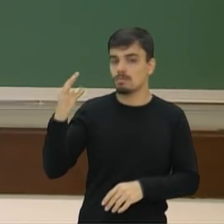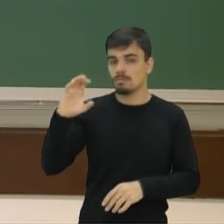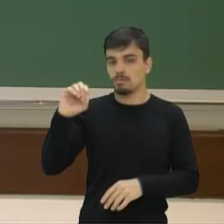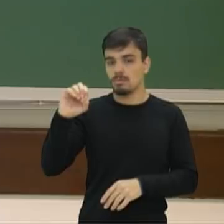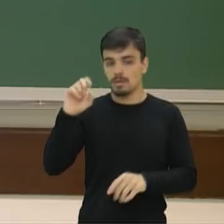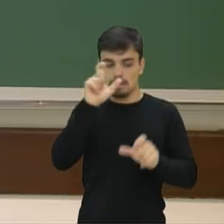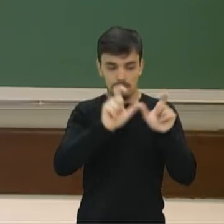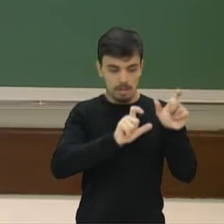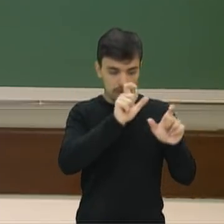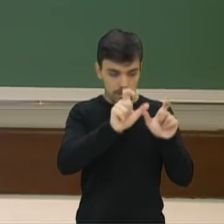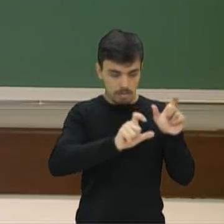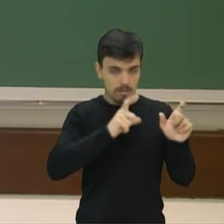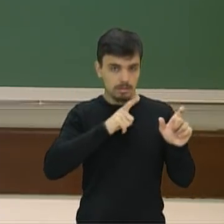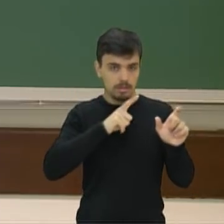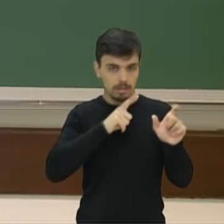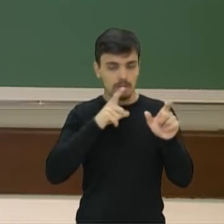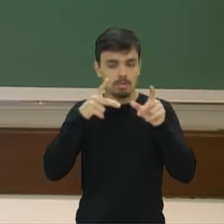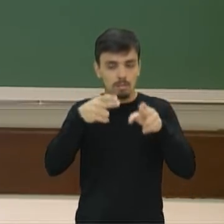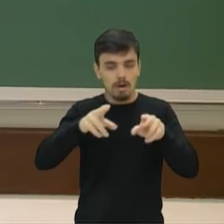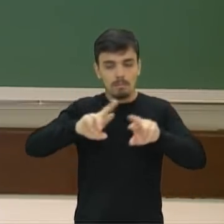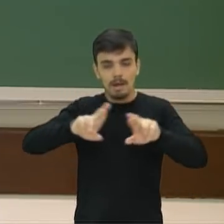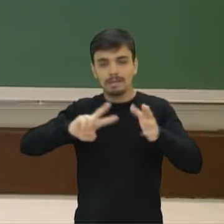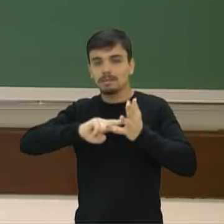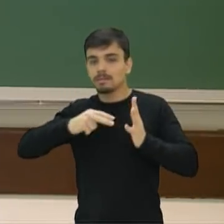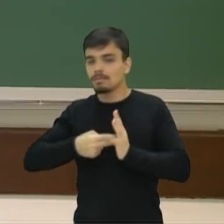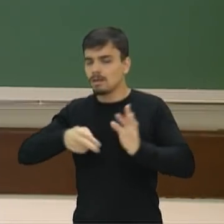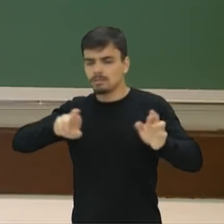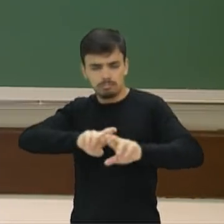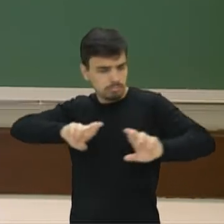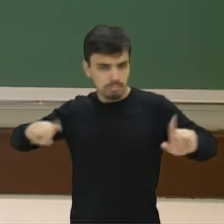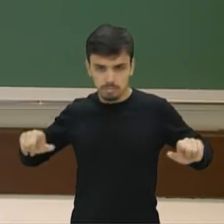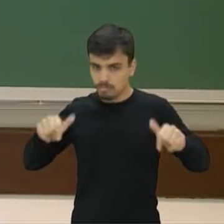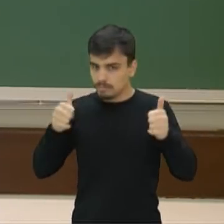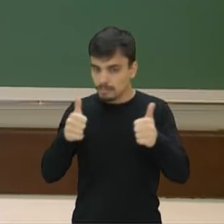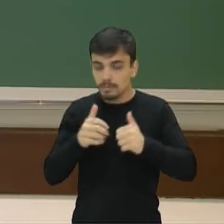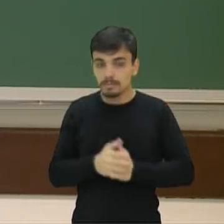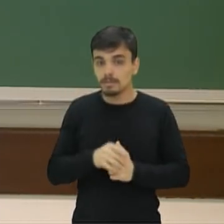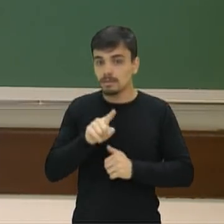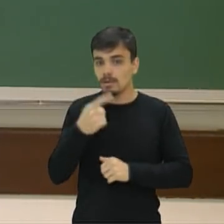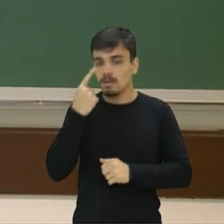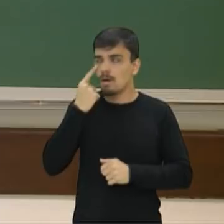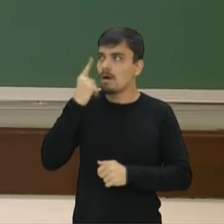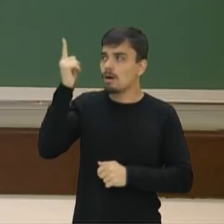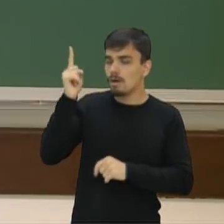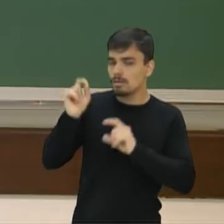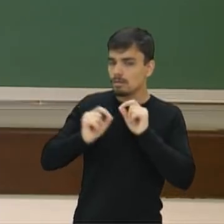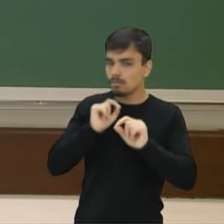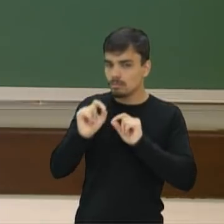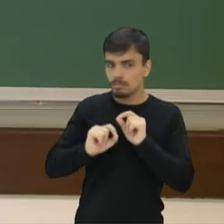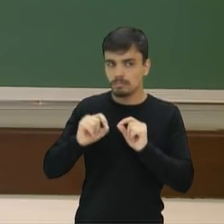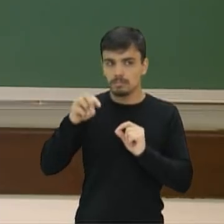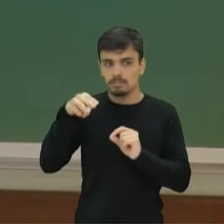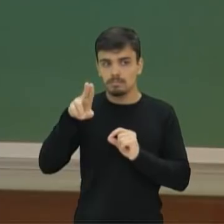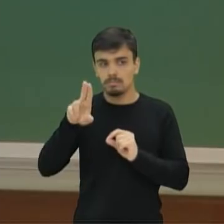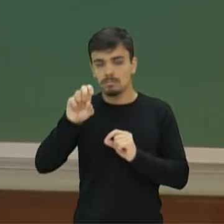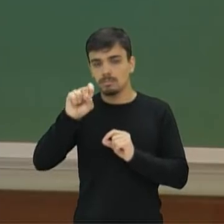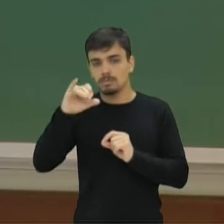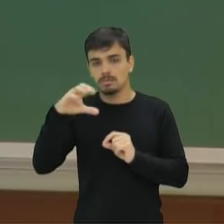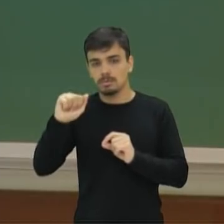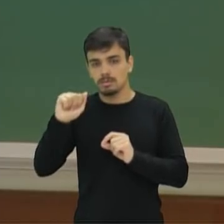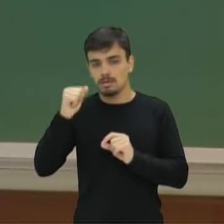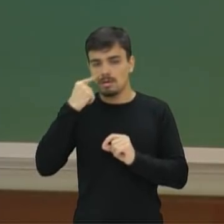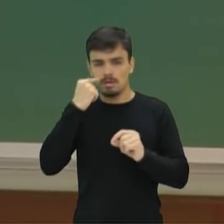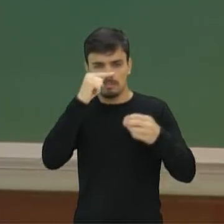palavras que têm a mesma grafia, porém o significado completamente diferente. Então dá uma olhadinha. Music,